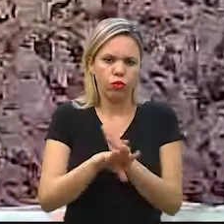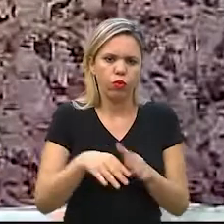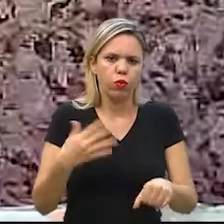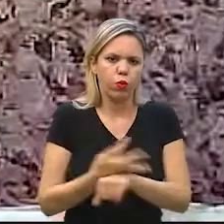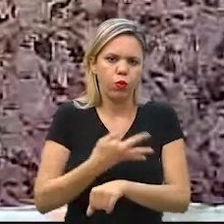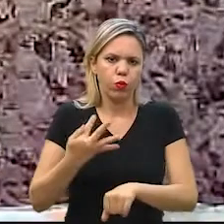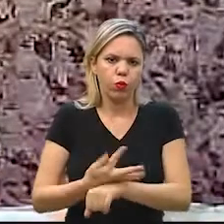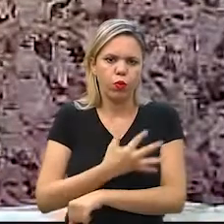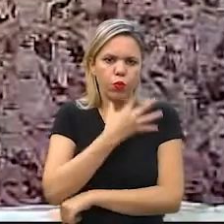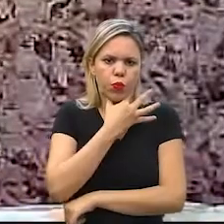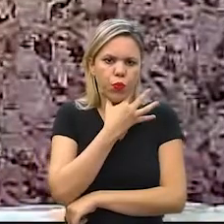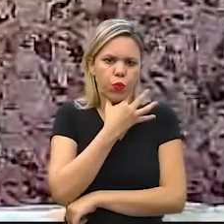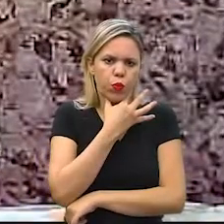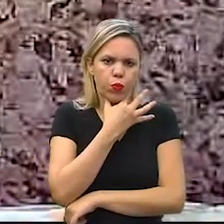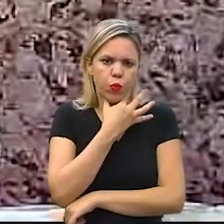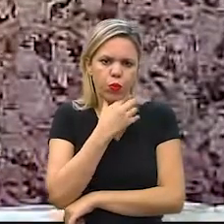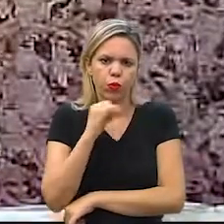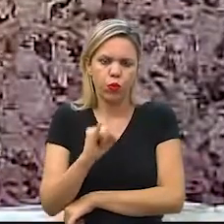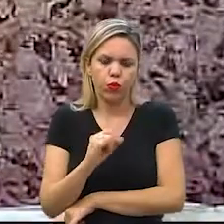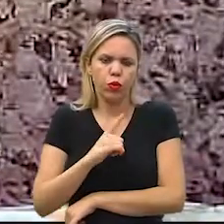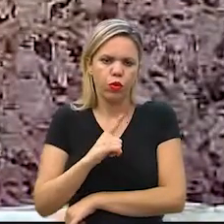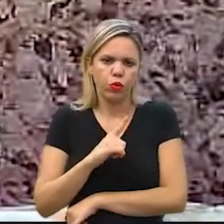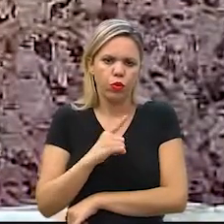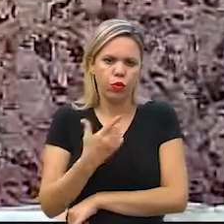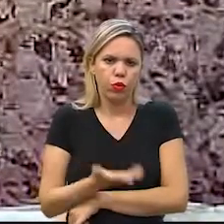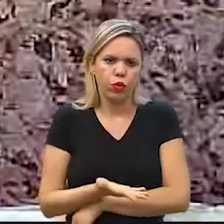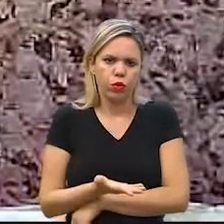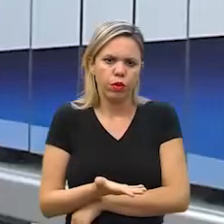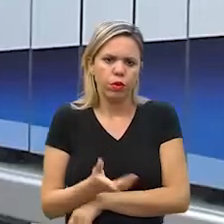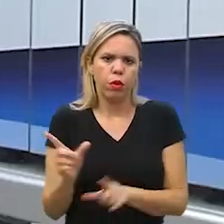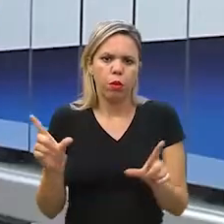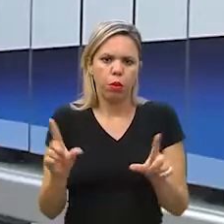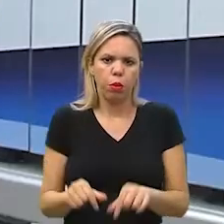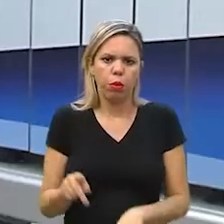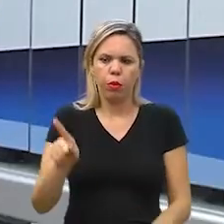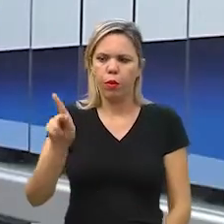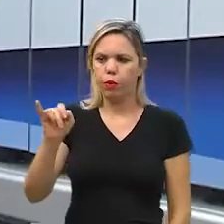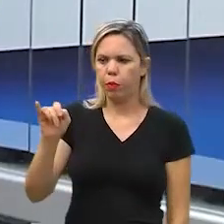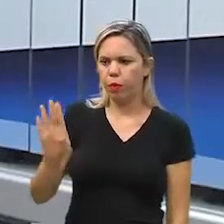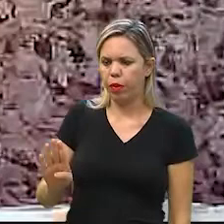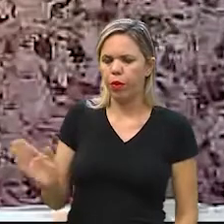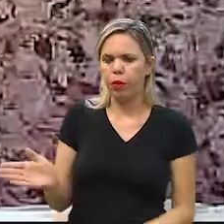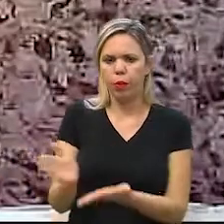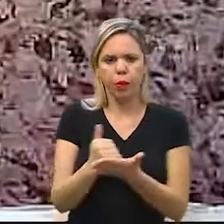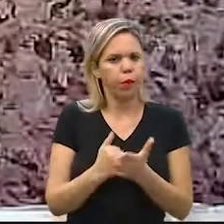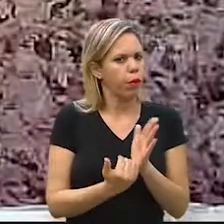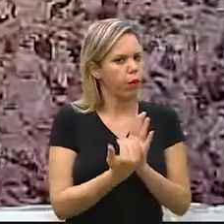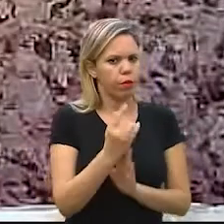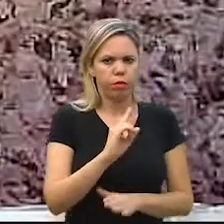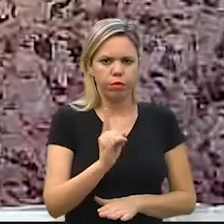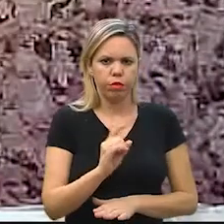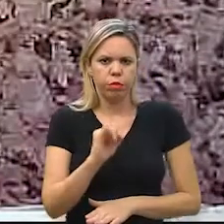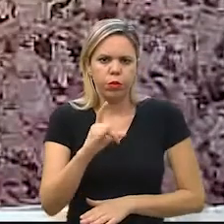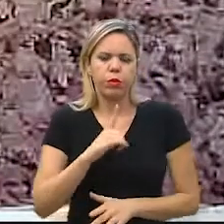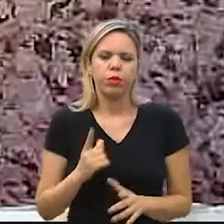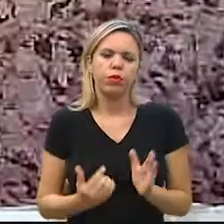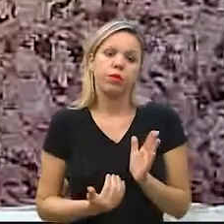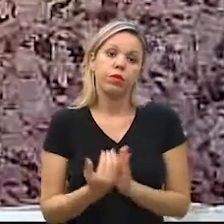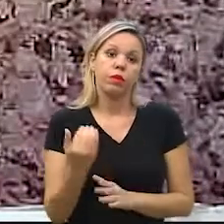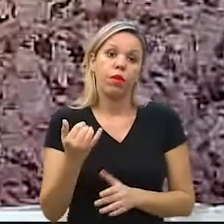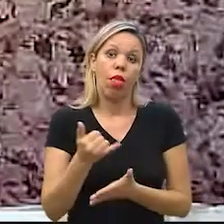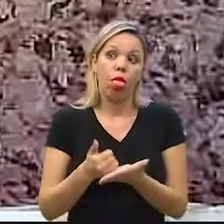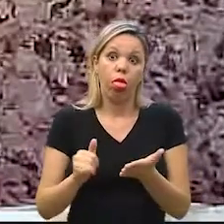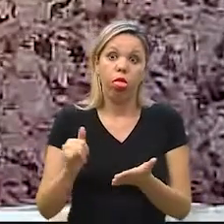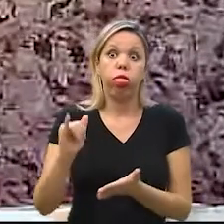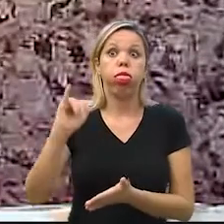crise. Tá. Então, se houver a queda do PIB, ou se o PIB não crescer, se houver aumento da